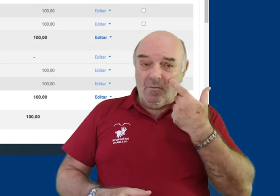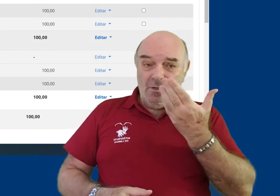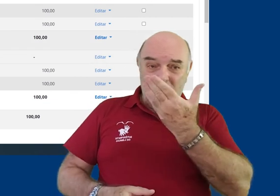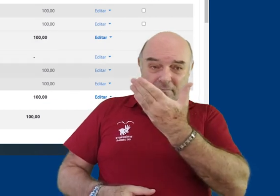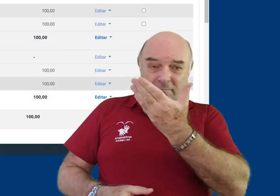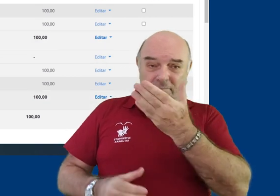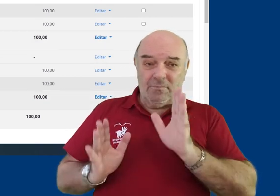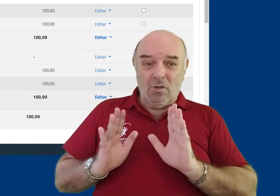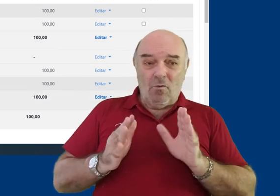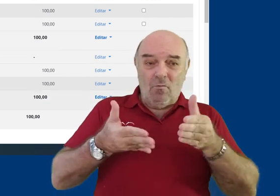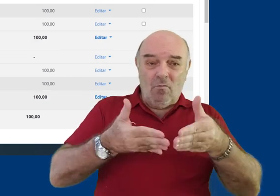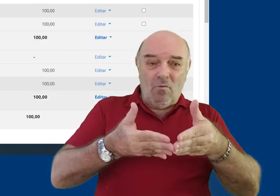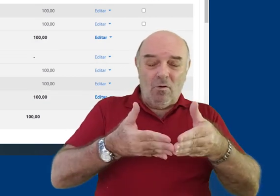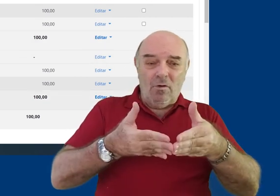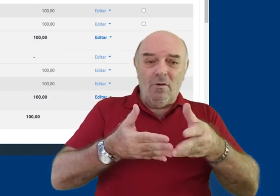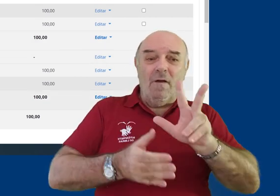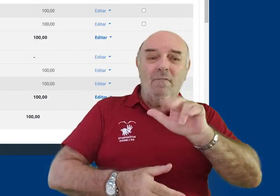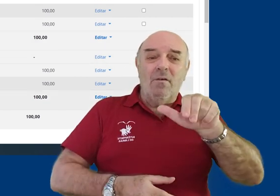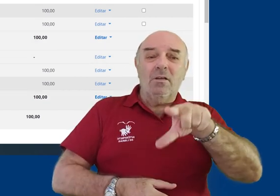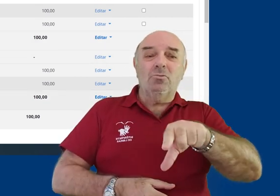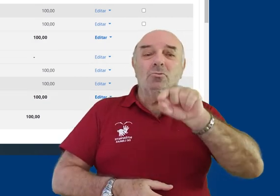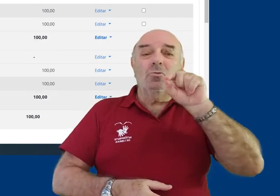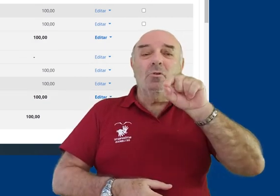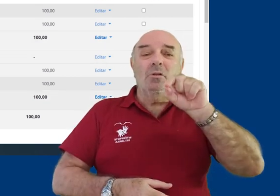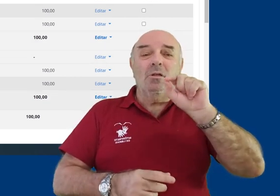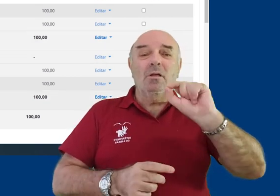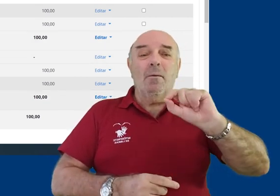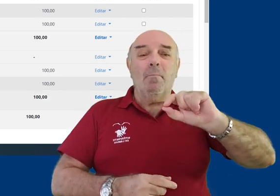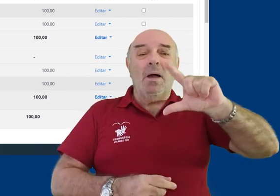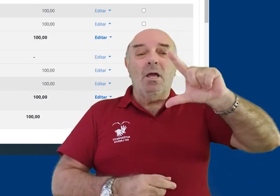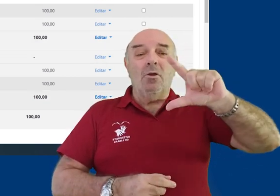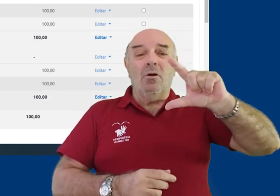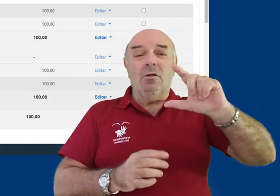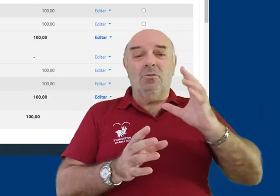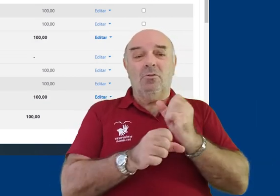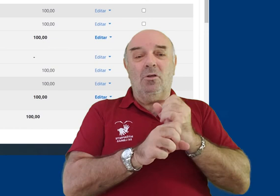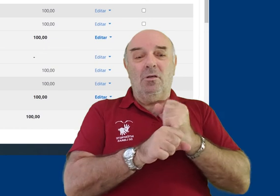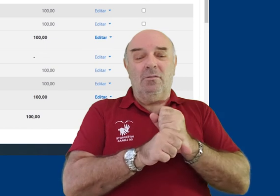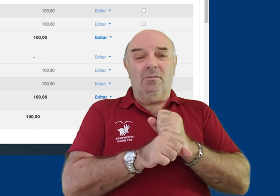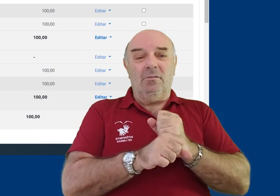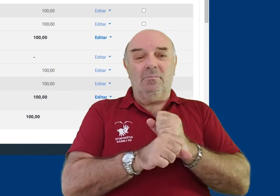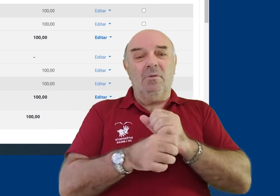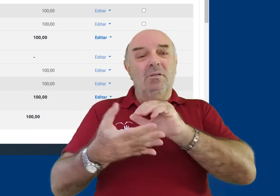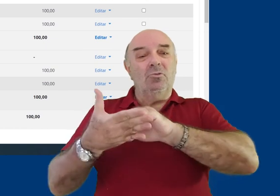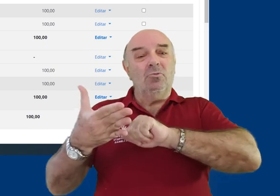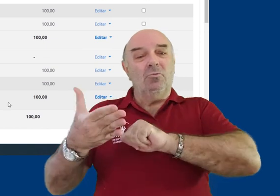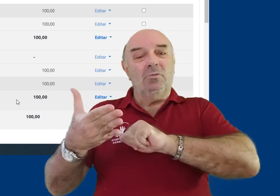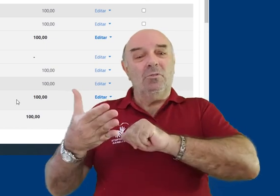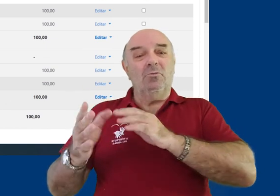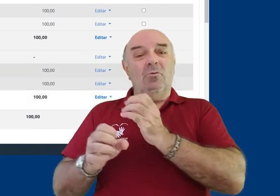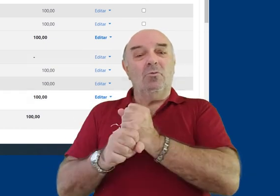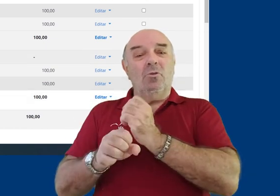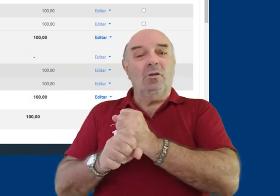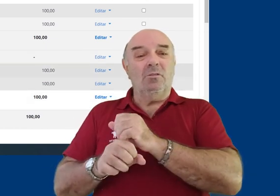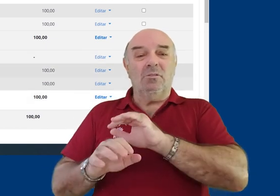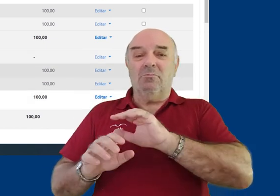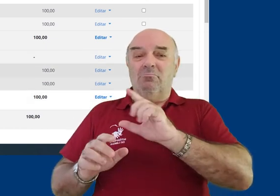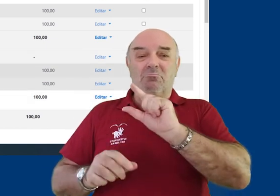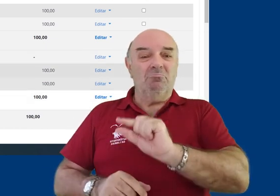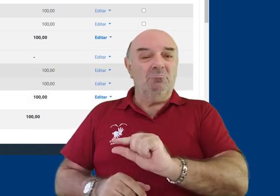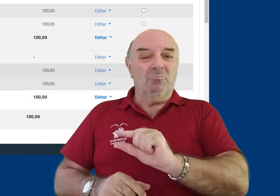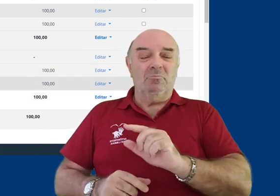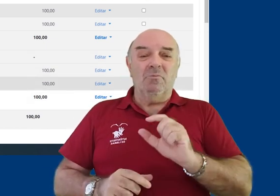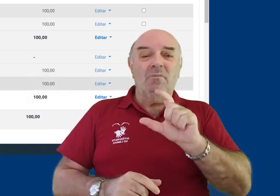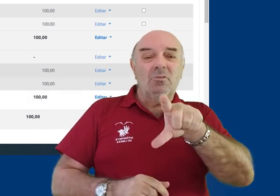Agora, reparem que em fóruns, ele escolherá a maior nota, incluindo notas vazias. Isso significa